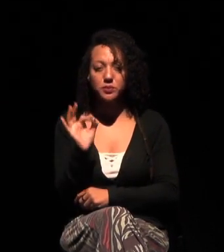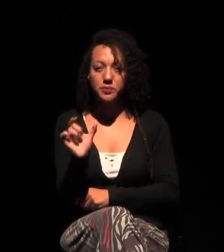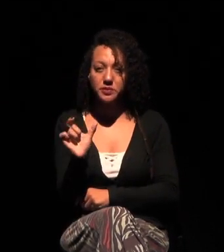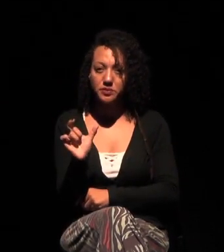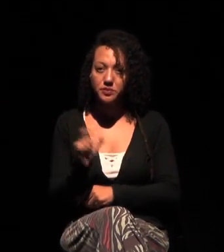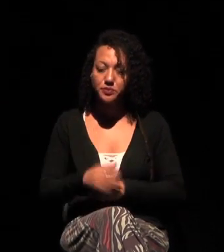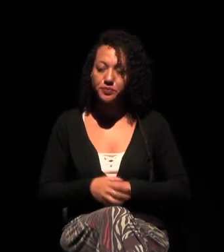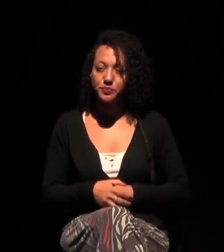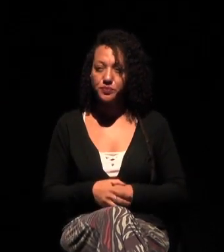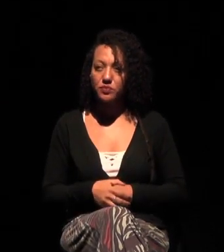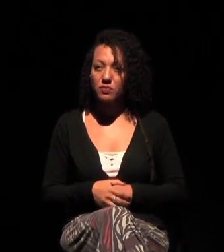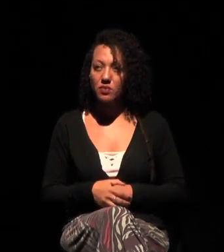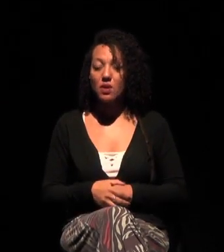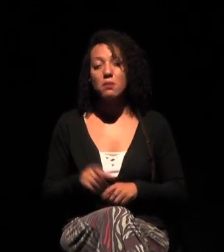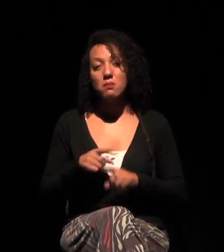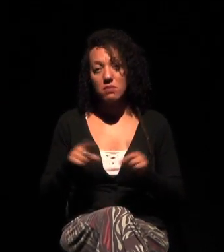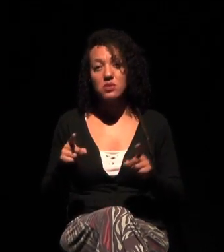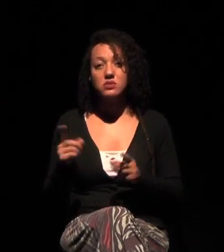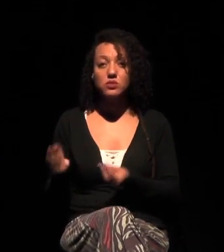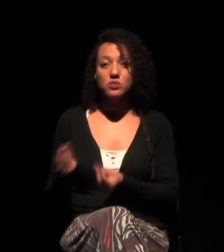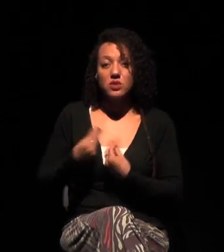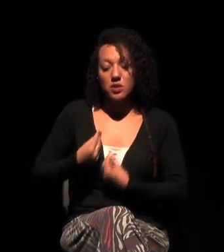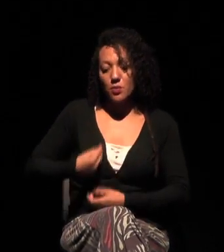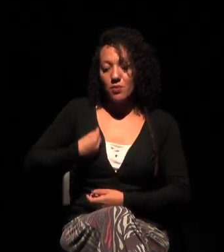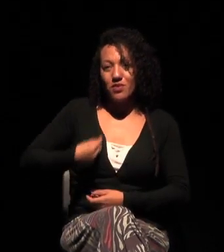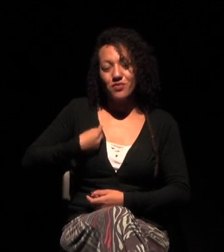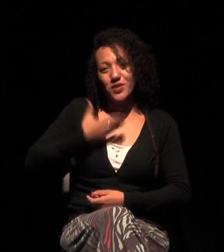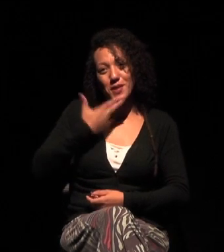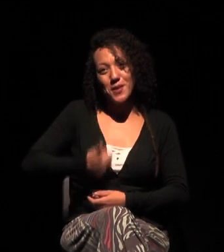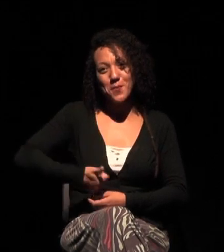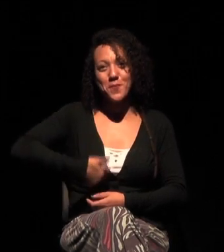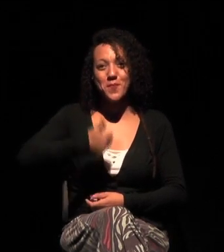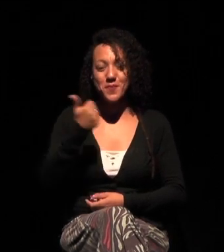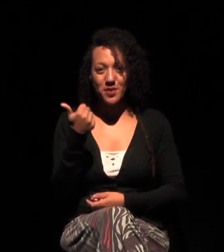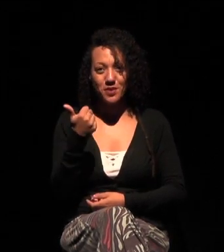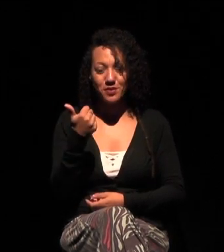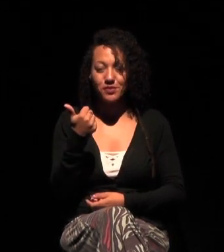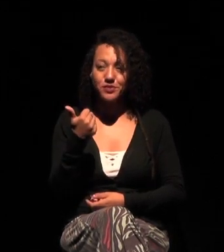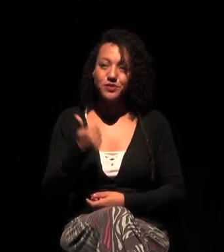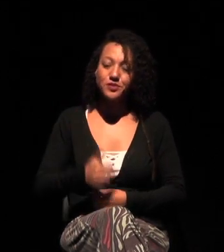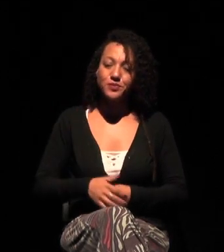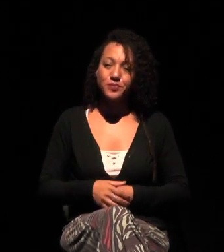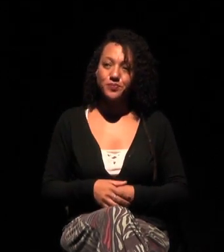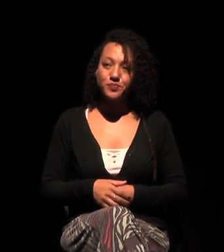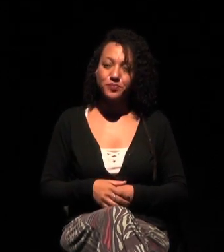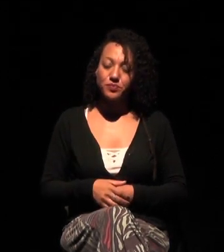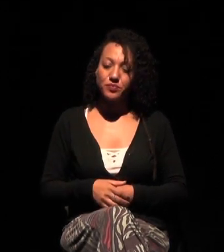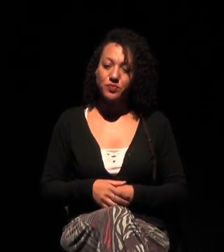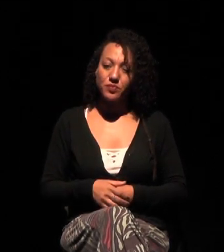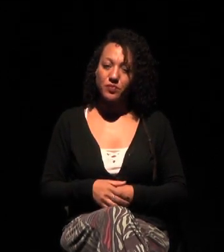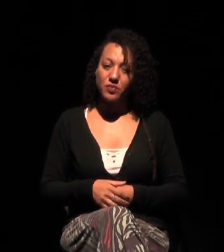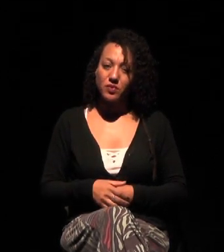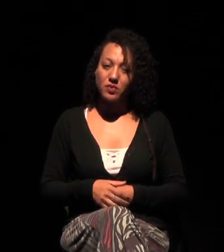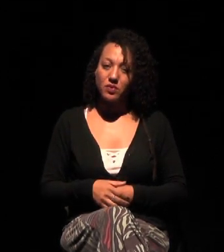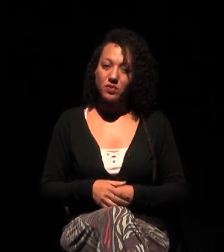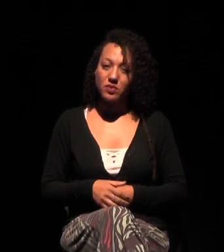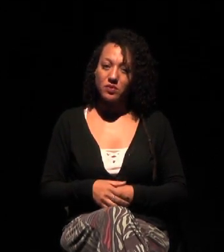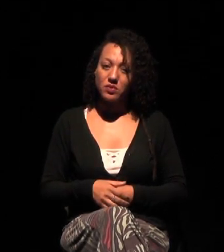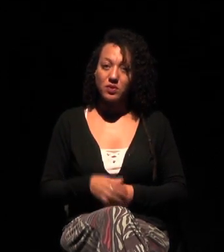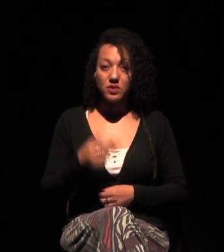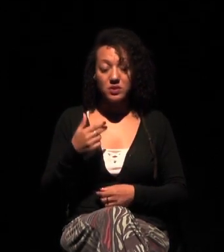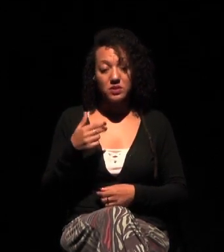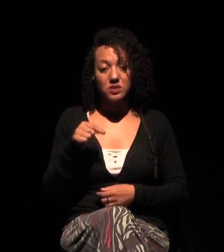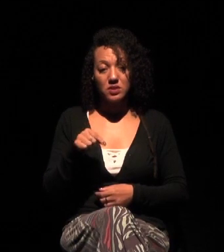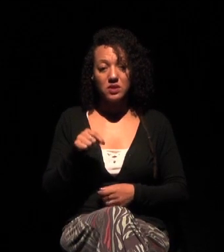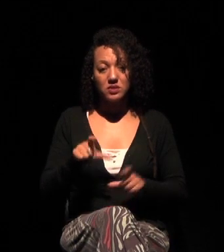traria uma vida muito melhor e alla francesca que isto é isto esta esta carta postal este postal foi